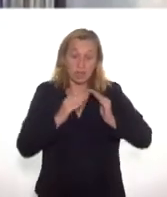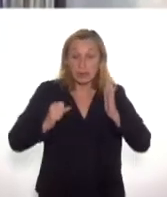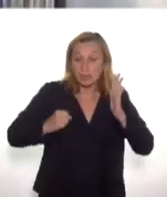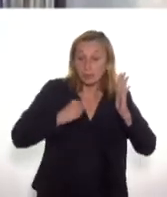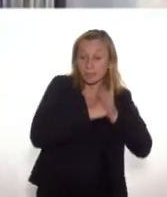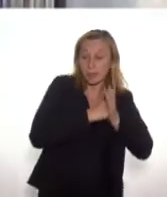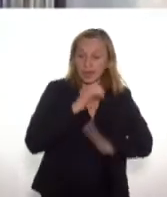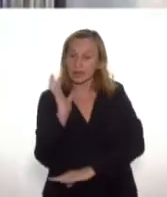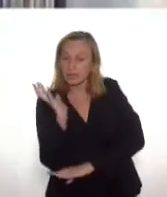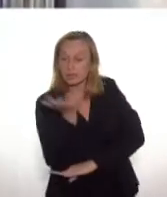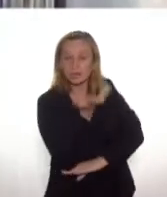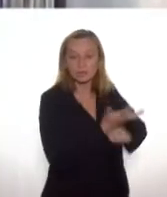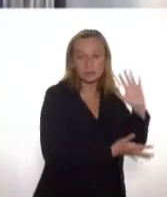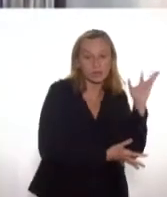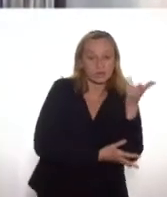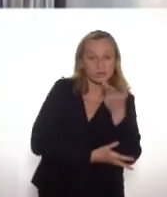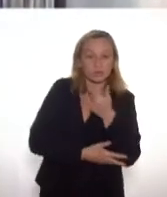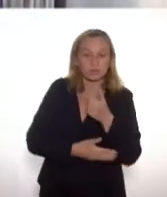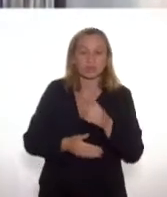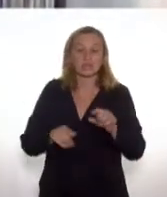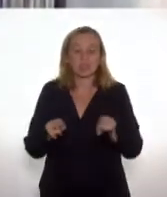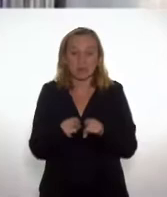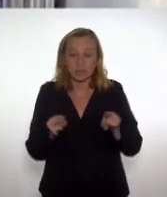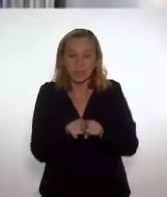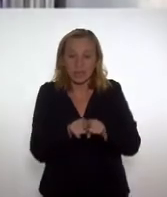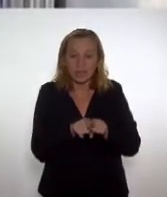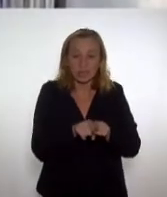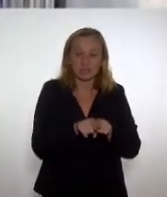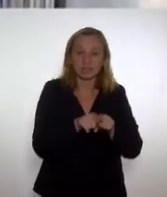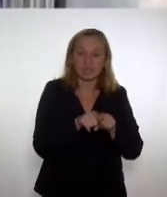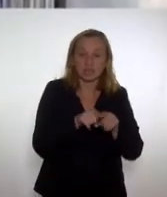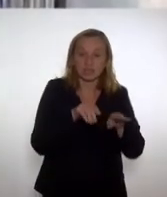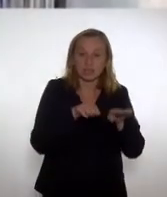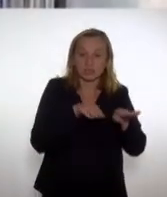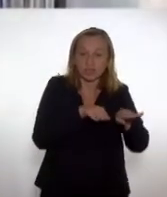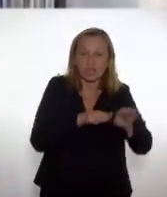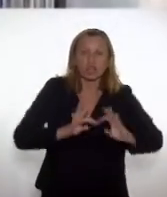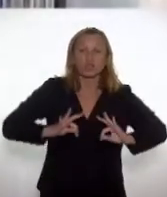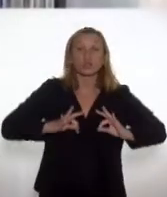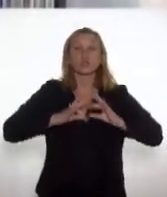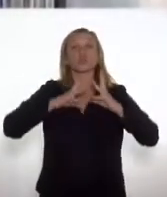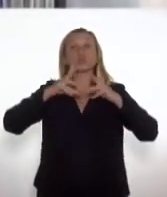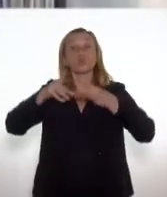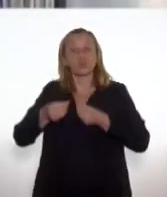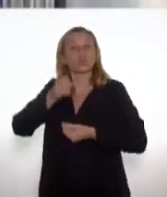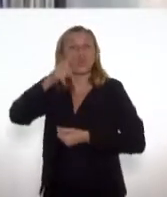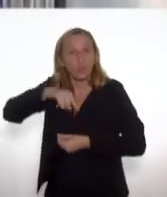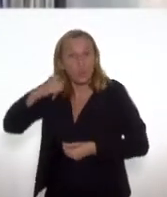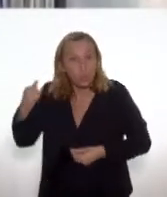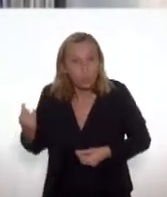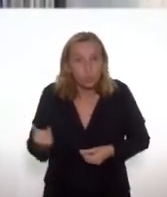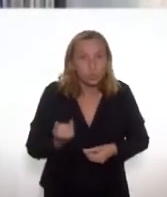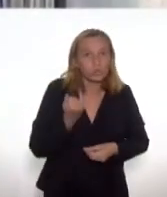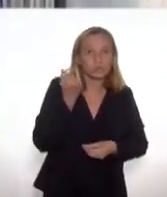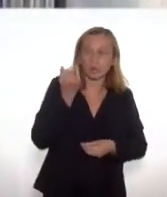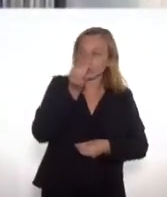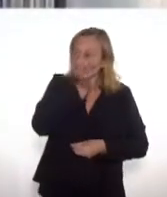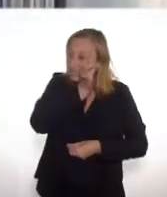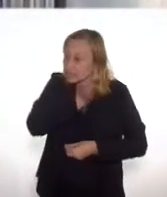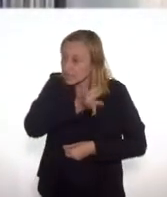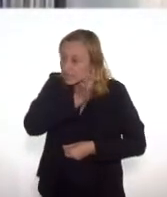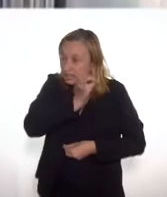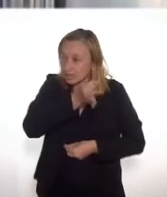o estudo de impacto de trânsito, ou seja, tudo isto é importante exatamente para